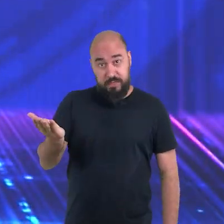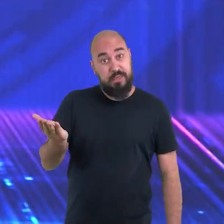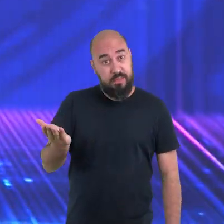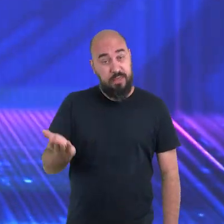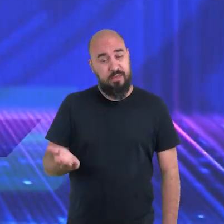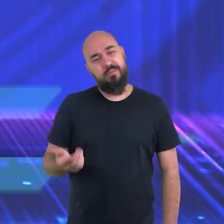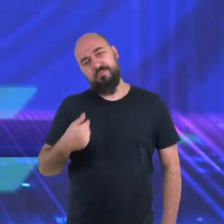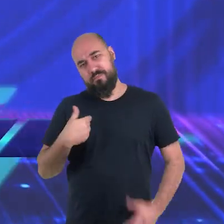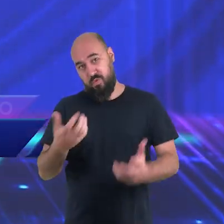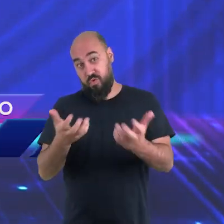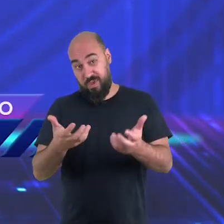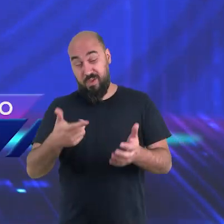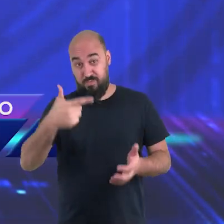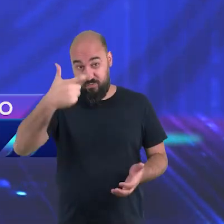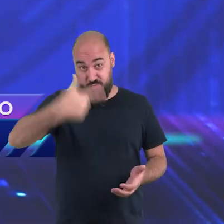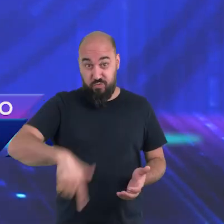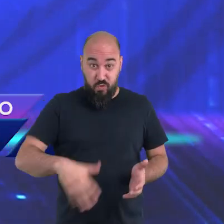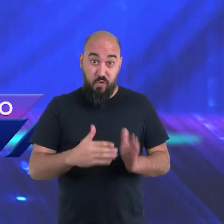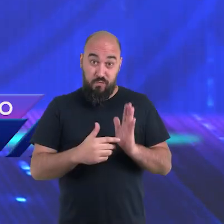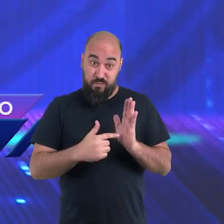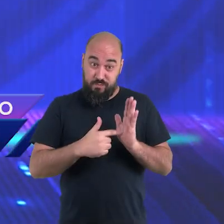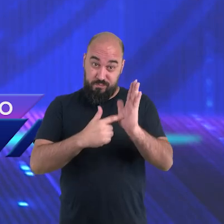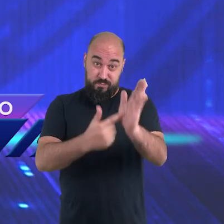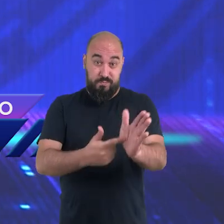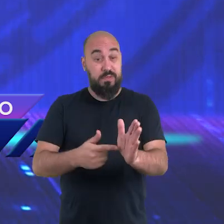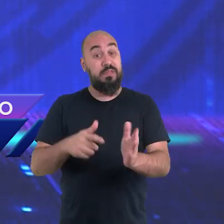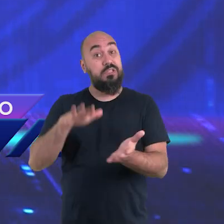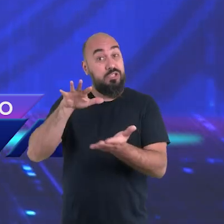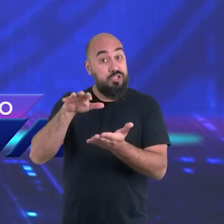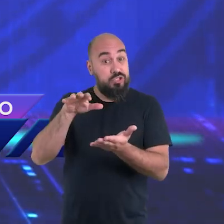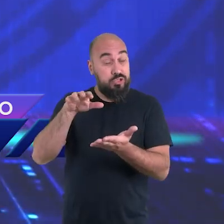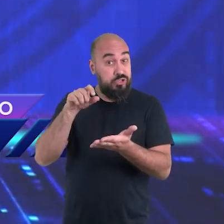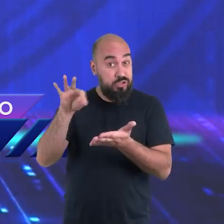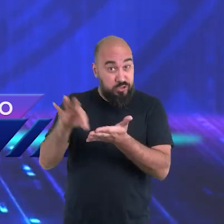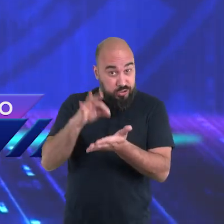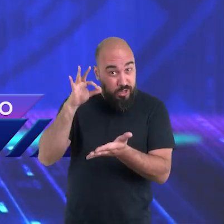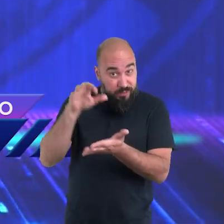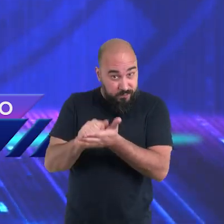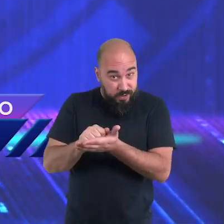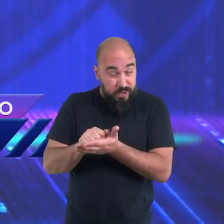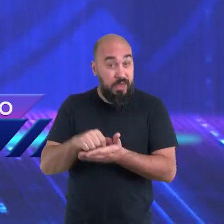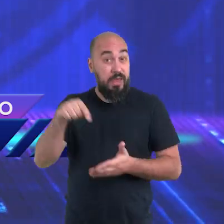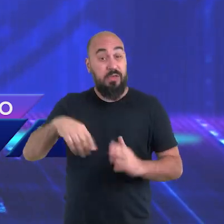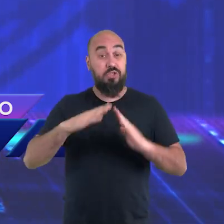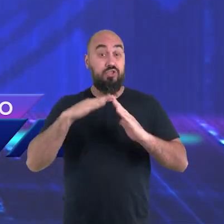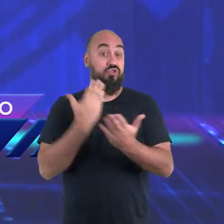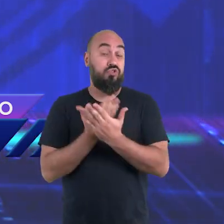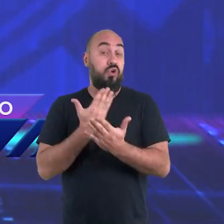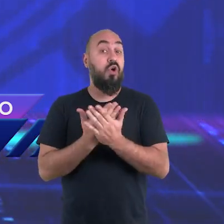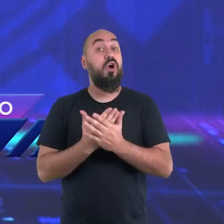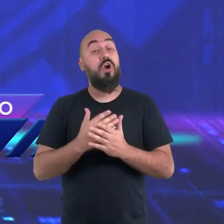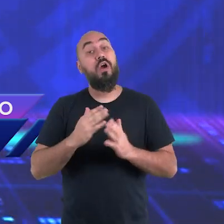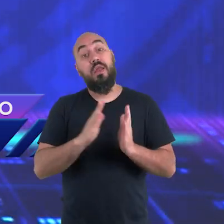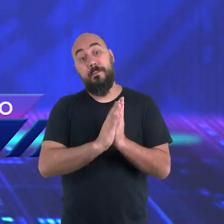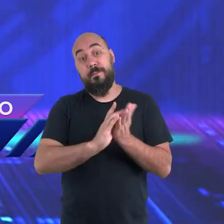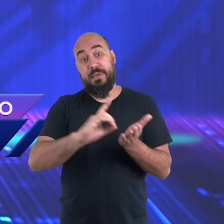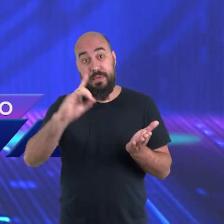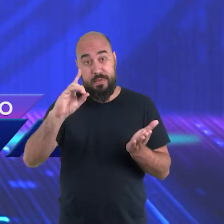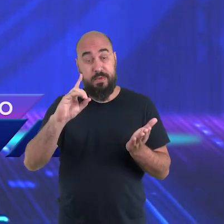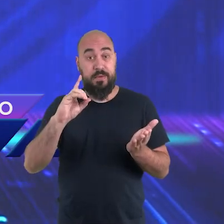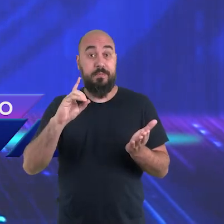hoje uma oportunidade de se inscrever e participar da melhor e maior escola bíblica do mundo. É a